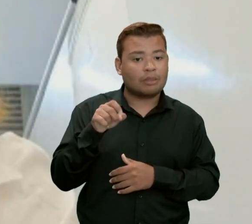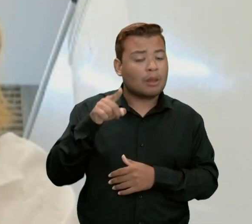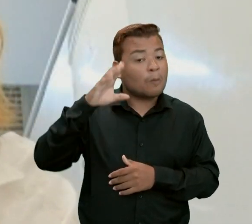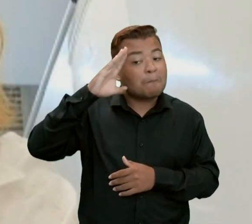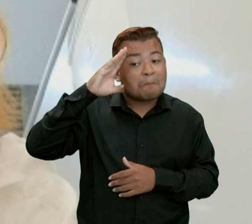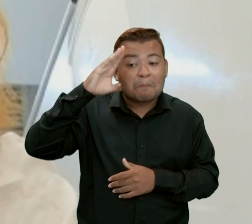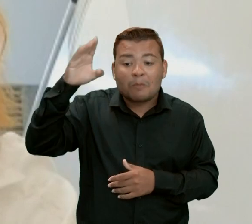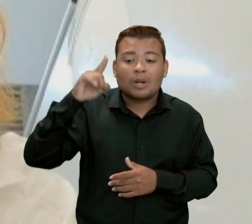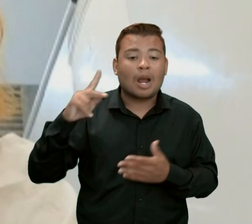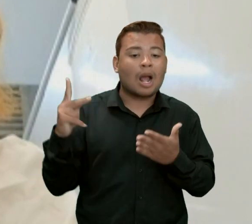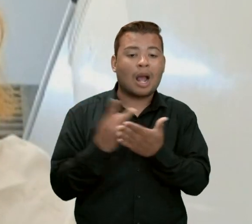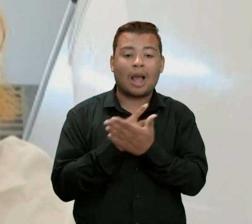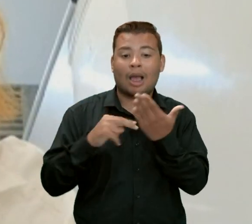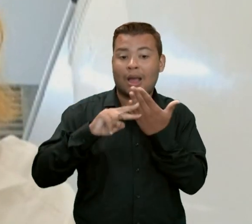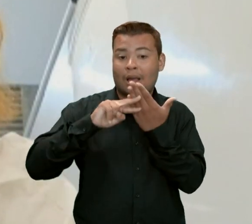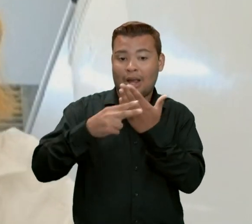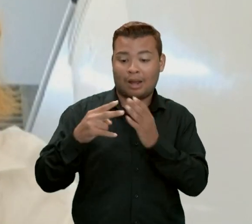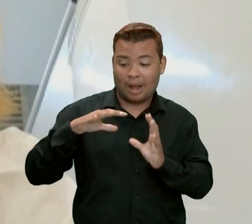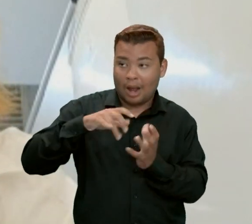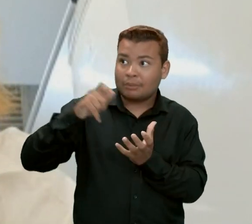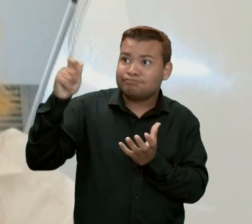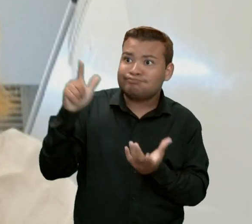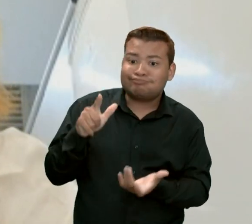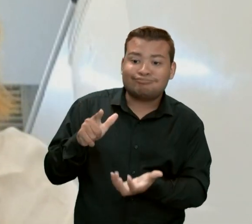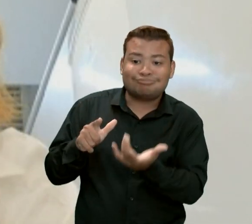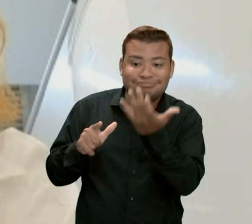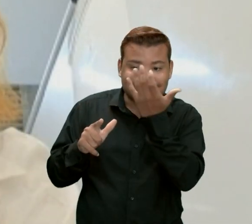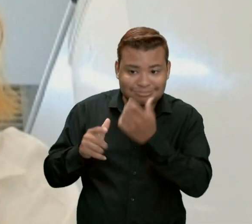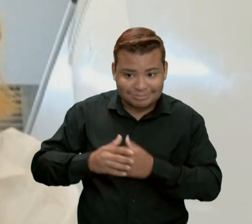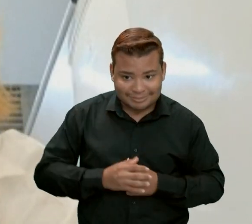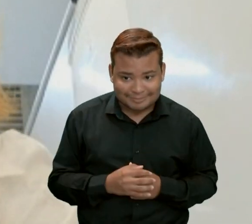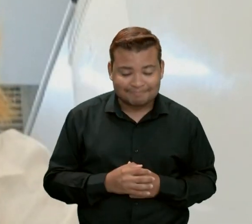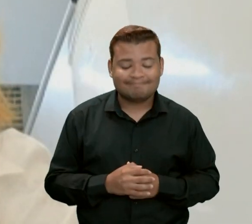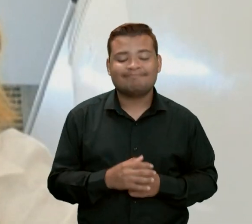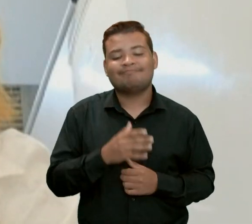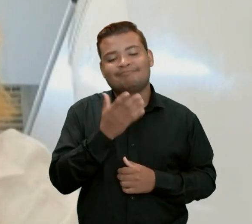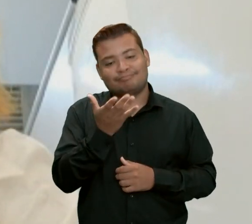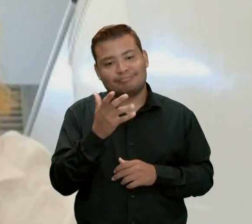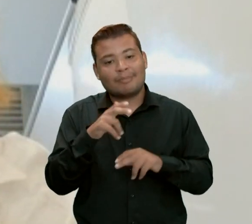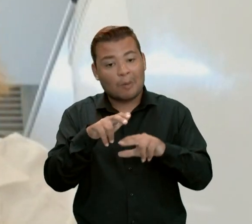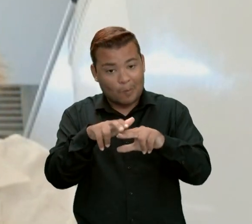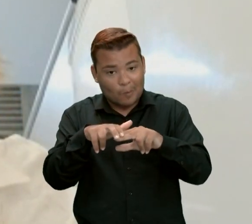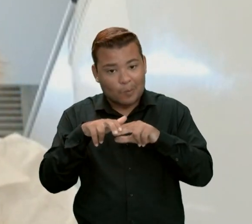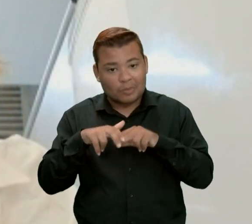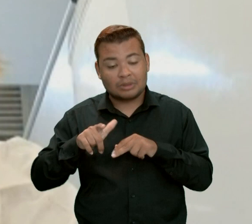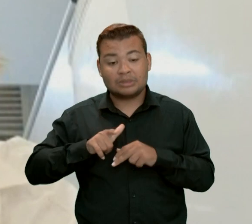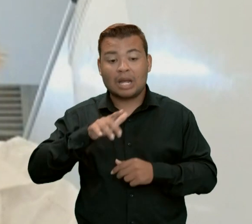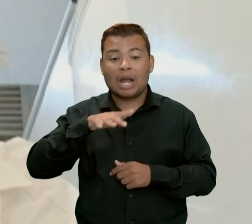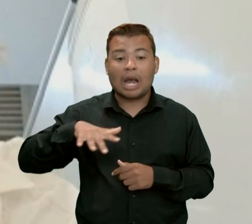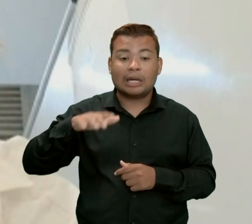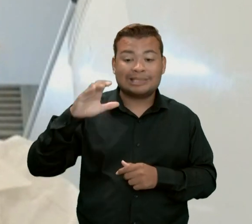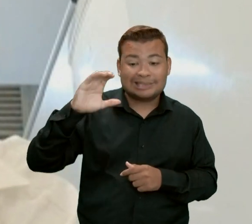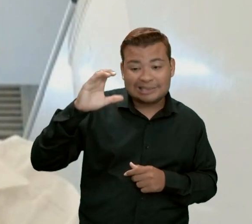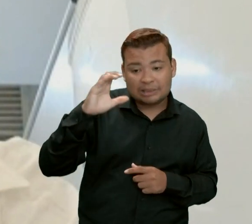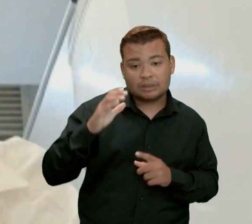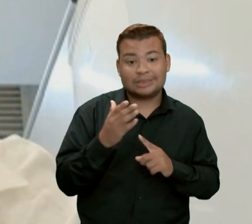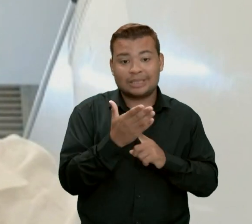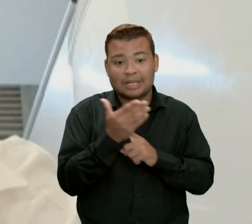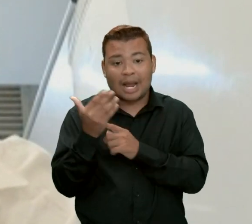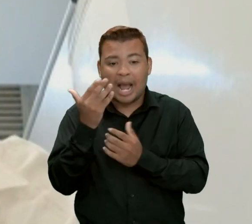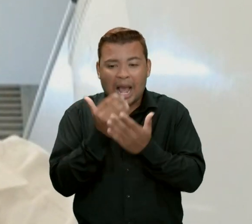consequências do aquecimento global. Então, existe uma linha da ciência e tecnologia de alimentos